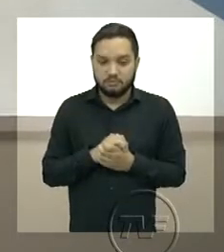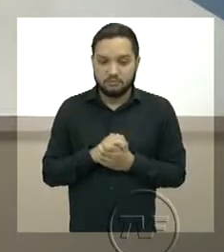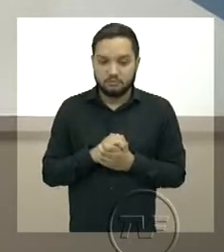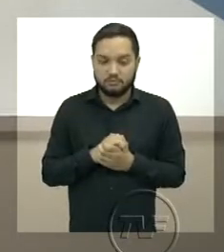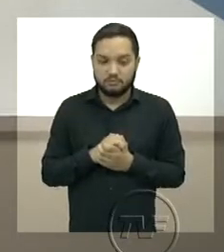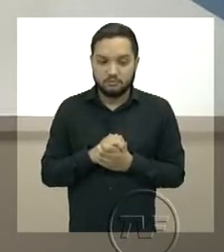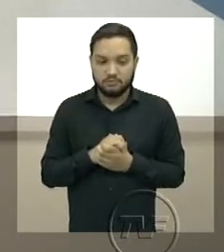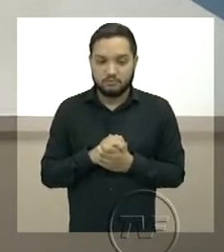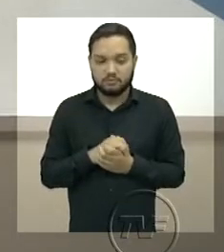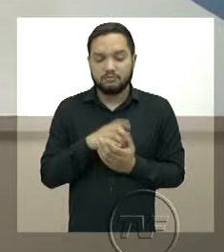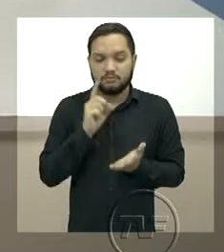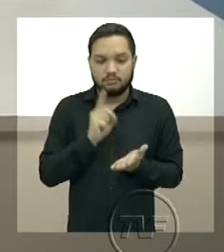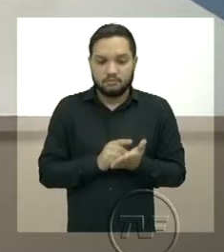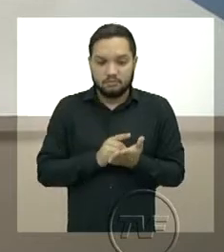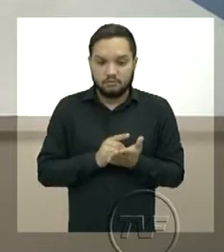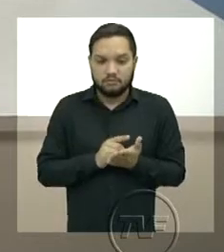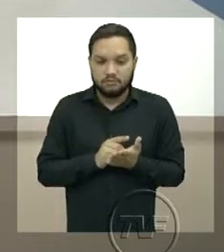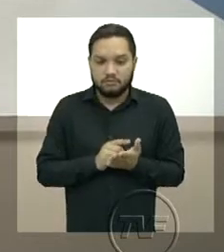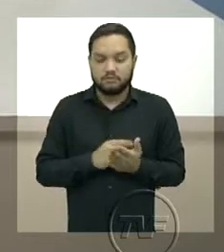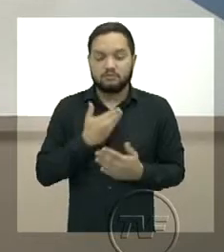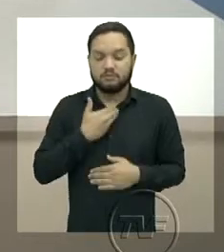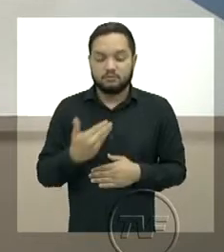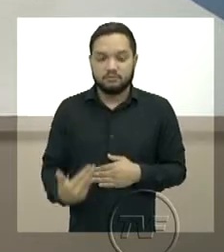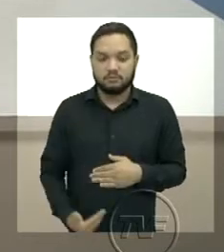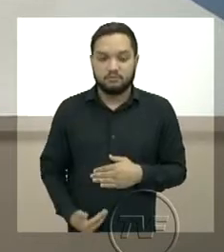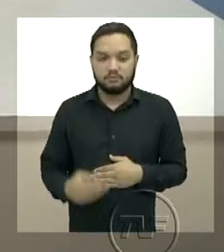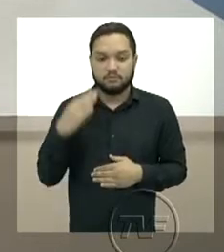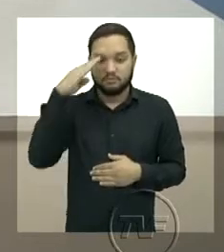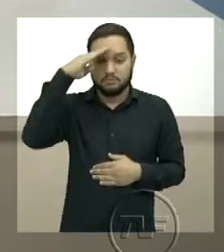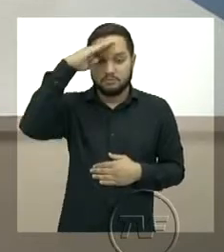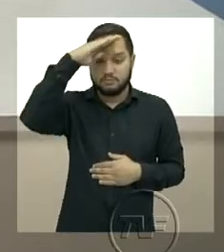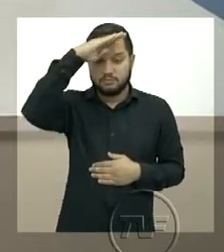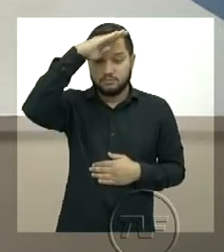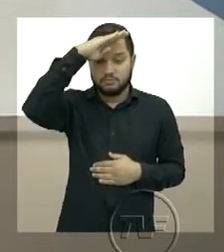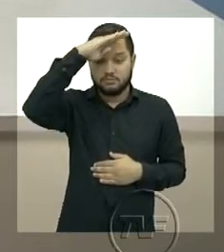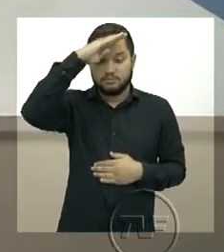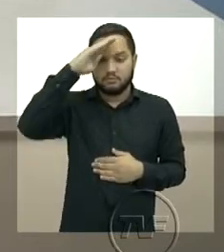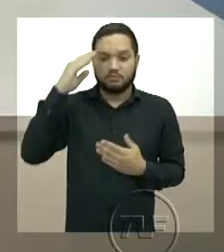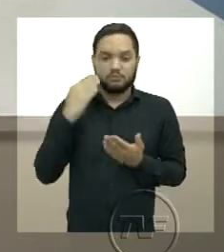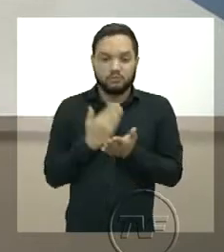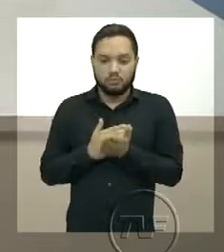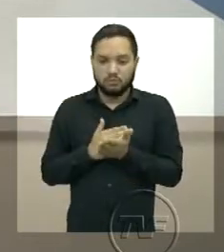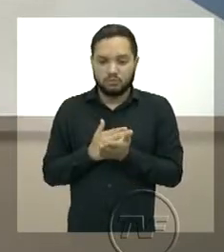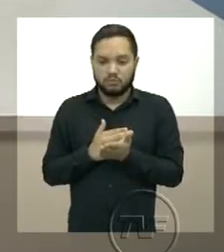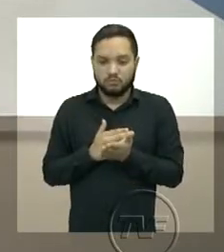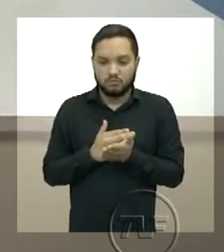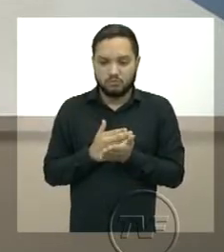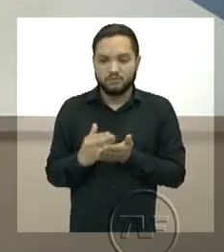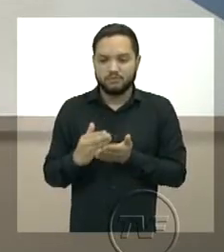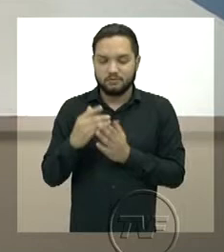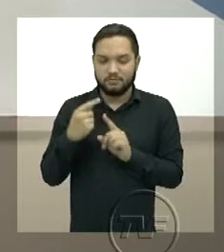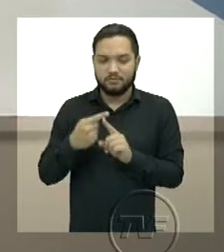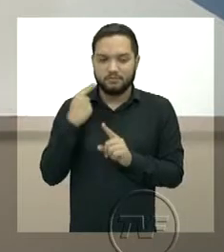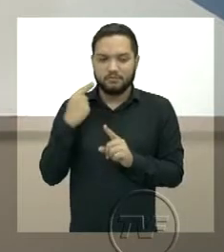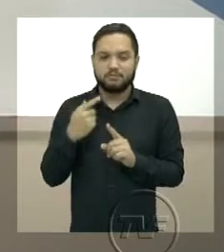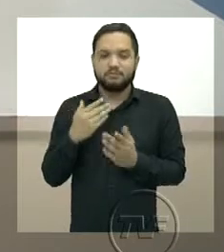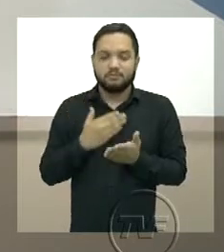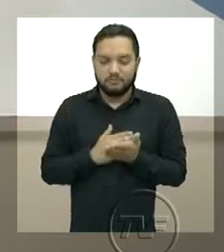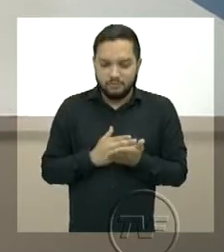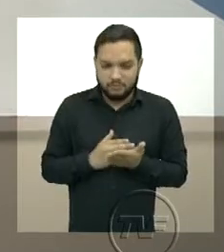telespectadoras. Realmente, o governo do presidente Jair Bolsonaro, no início, você mesmo pontuou,